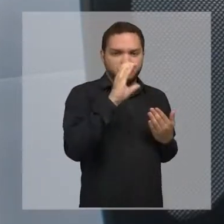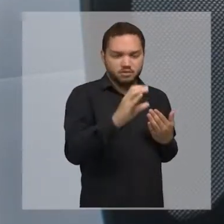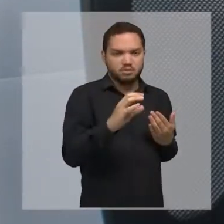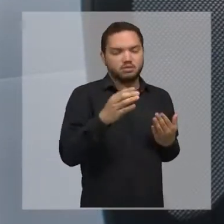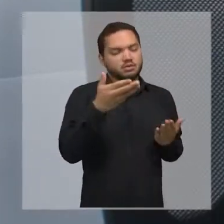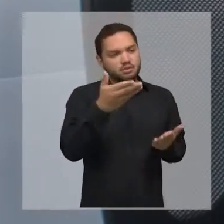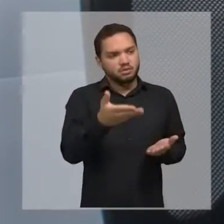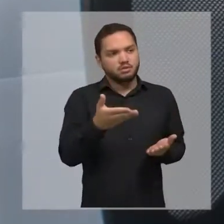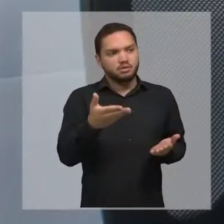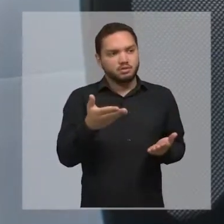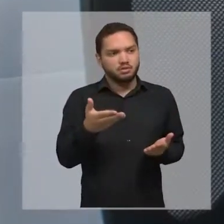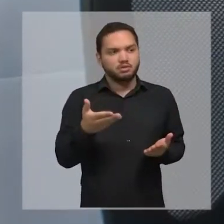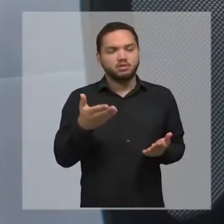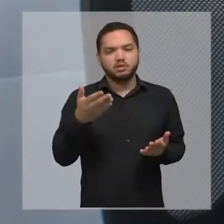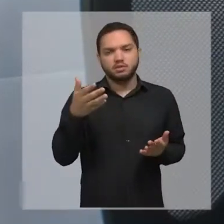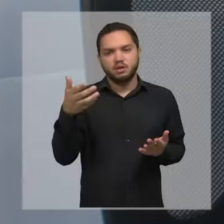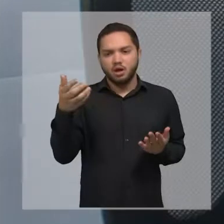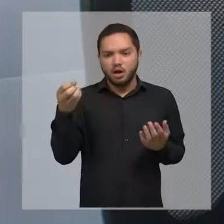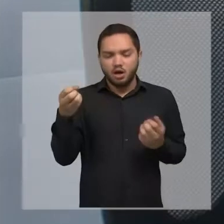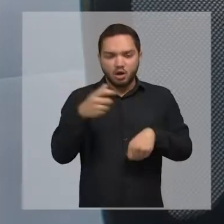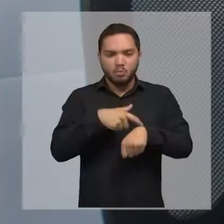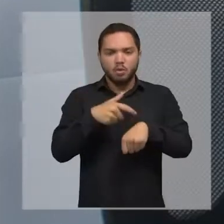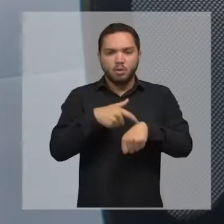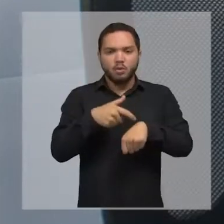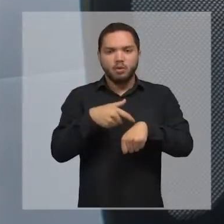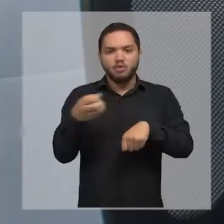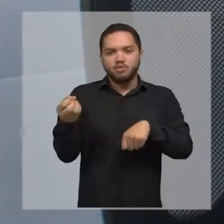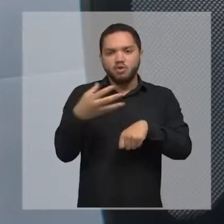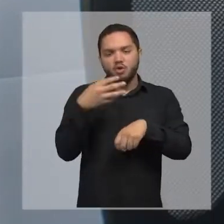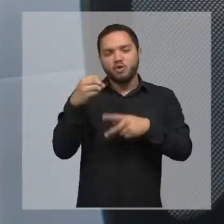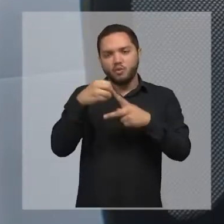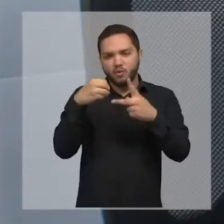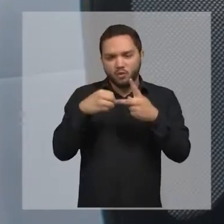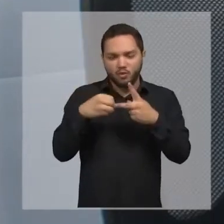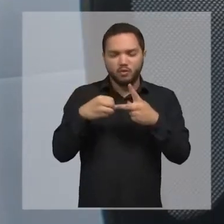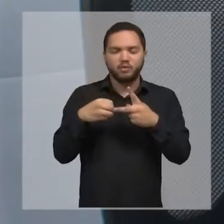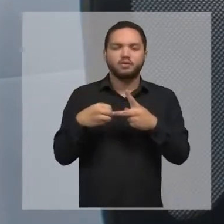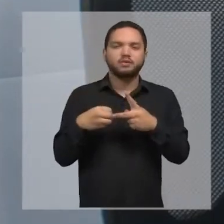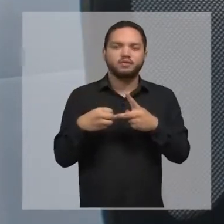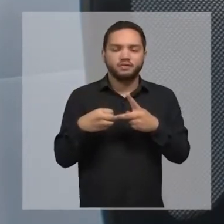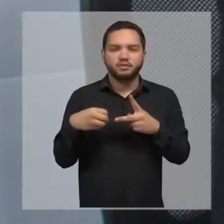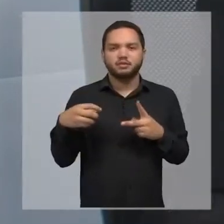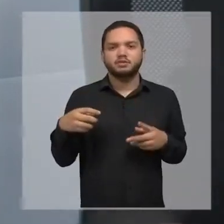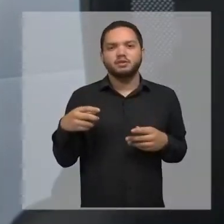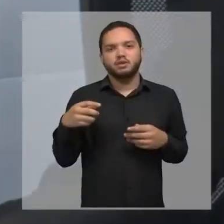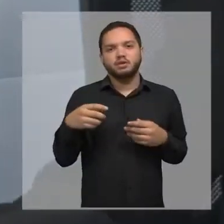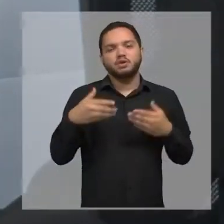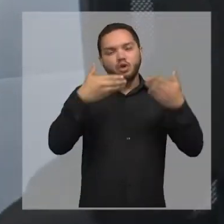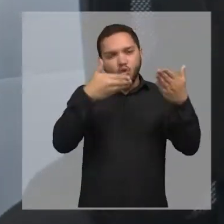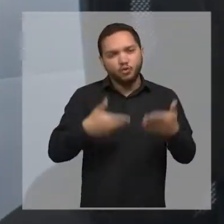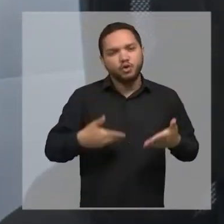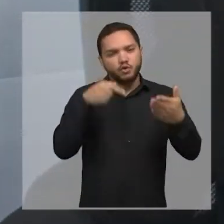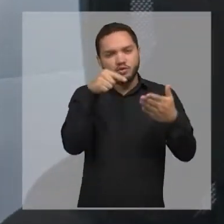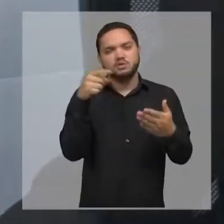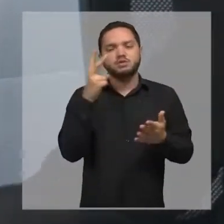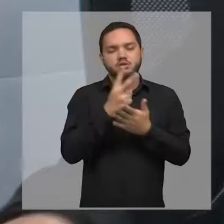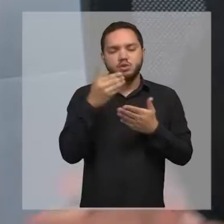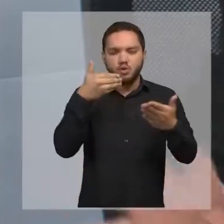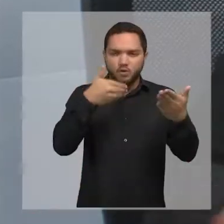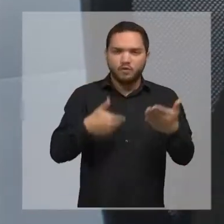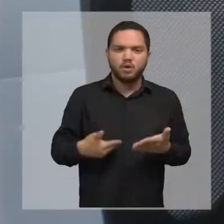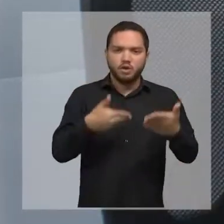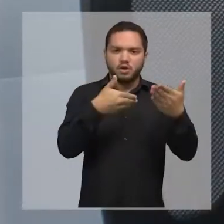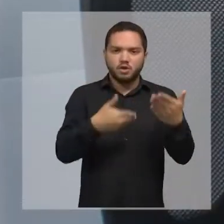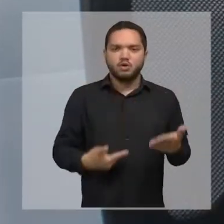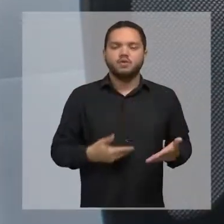Isaac. Isaac, eu acho que essa nova fase aqui do programa Pela Ordem, nós vamos utilizá-lo muito. Porque eu acho,